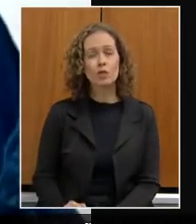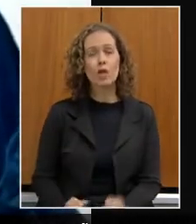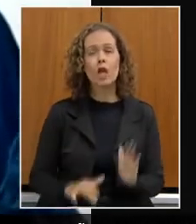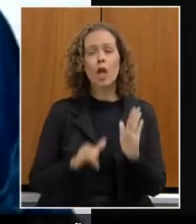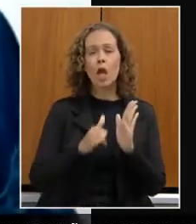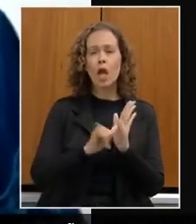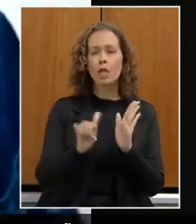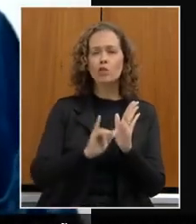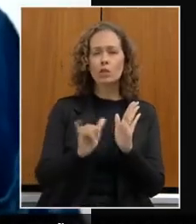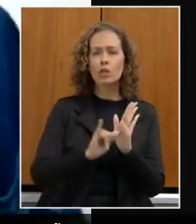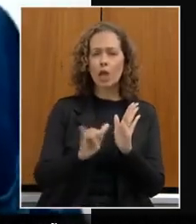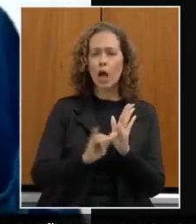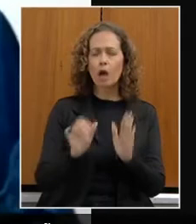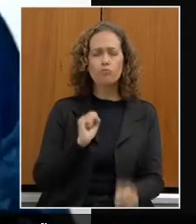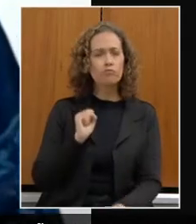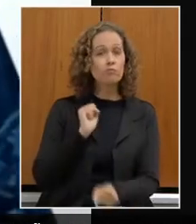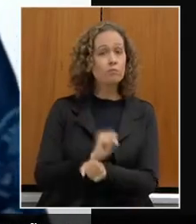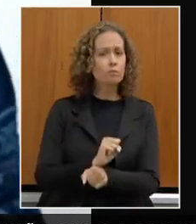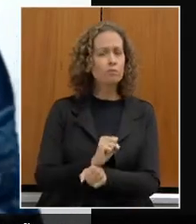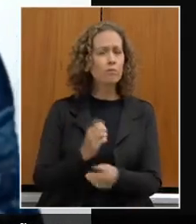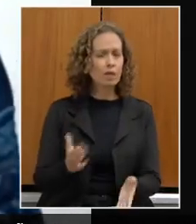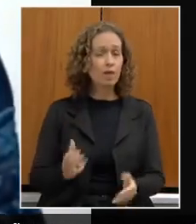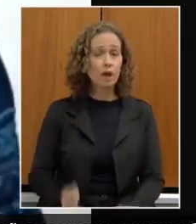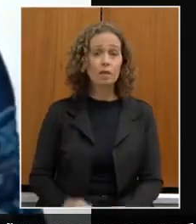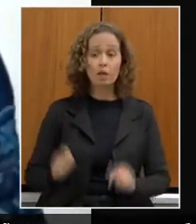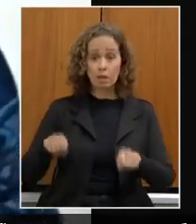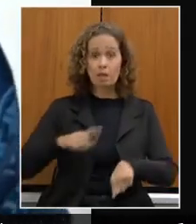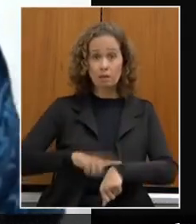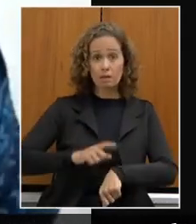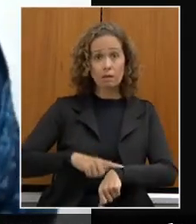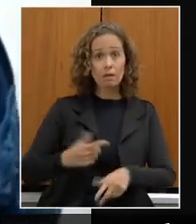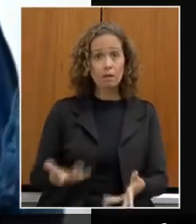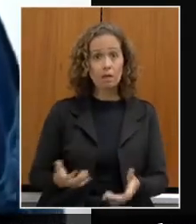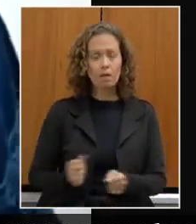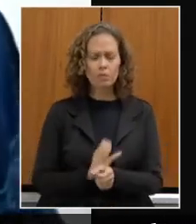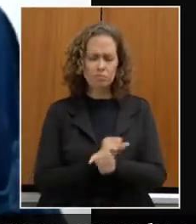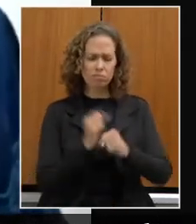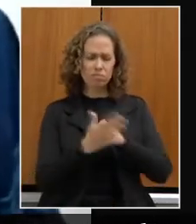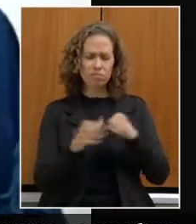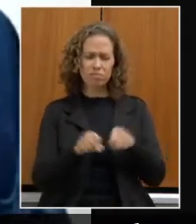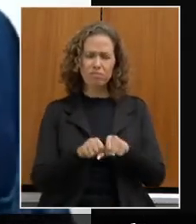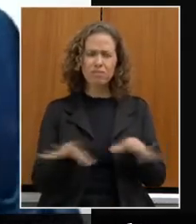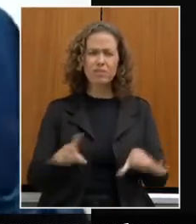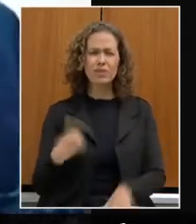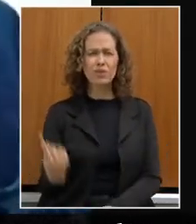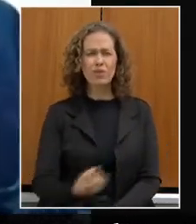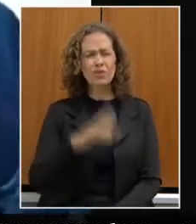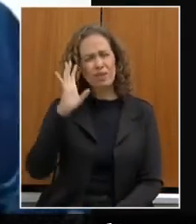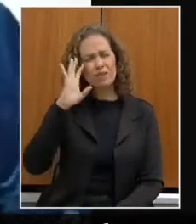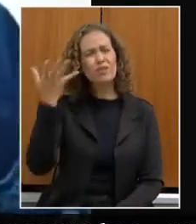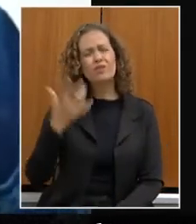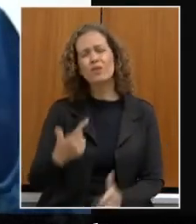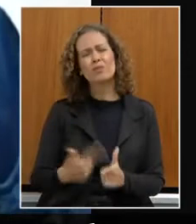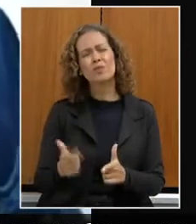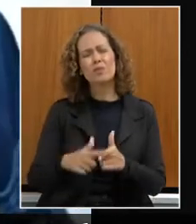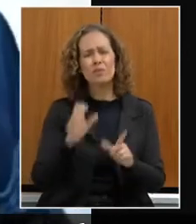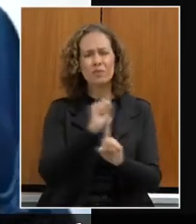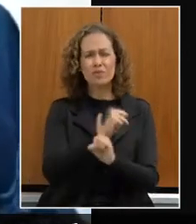dá tempo não é debaixo dessa pandemia nós vamos resolver problemas sociais ainda mais